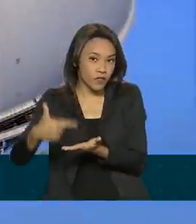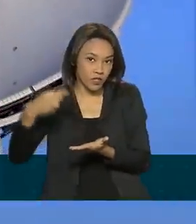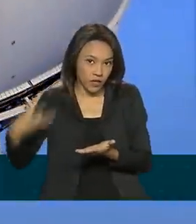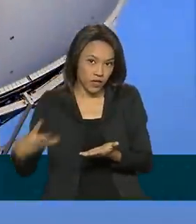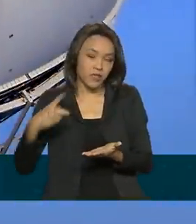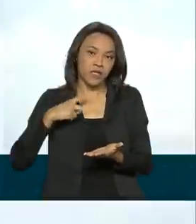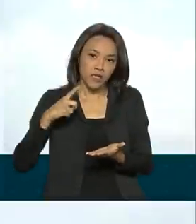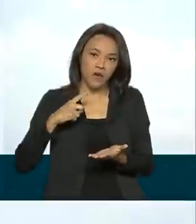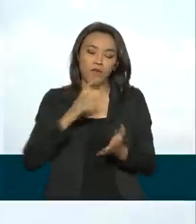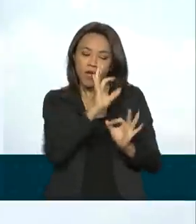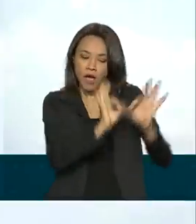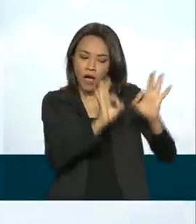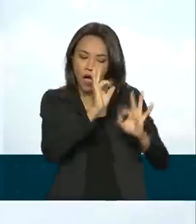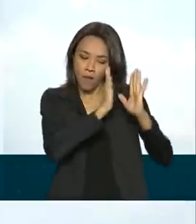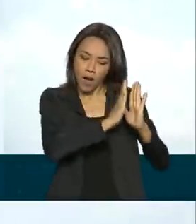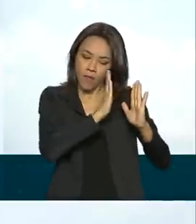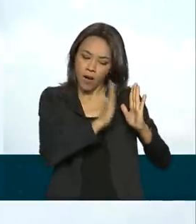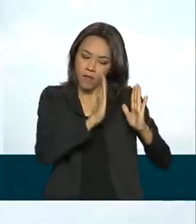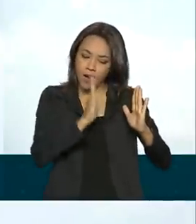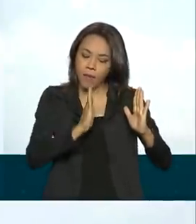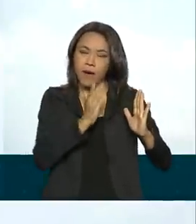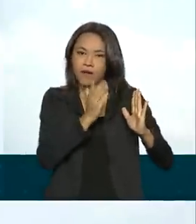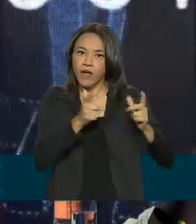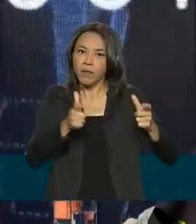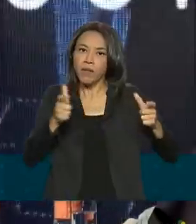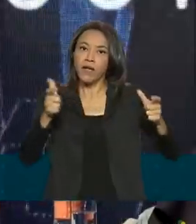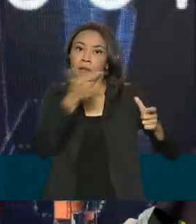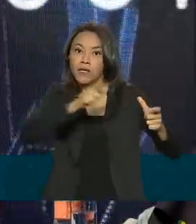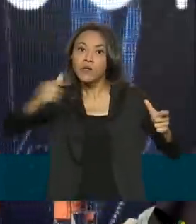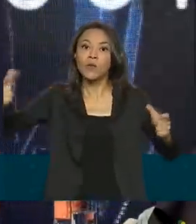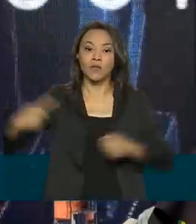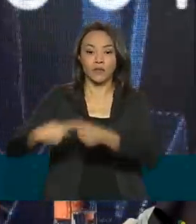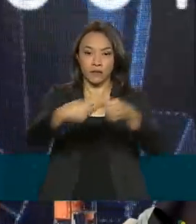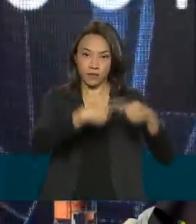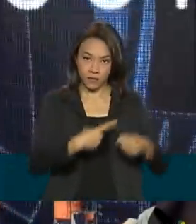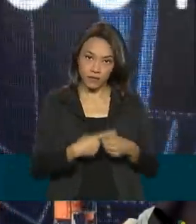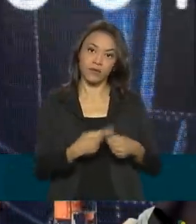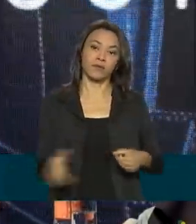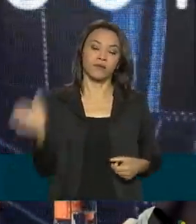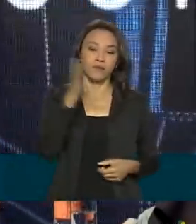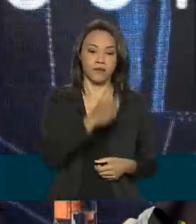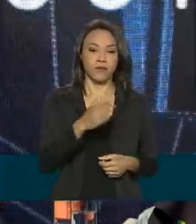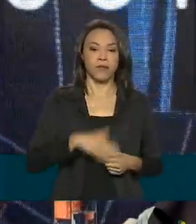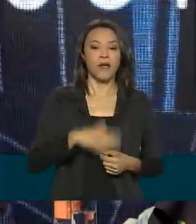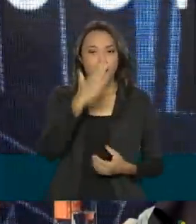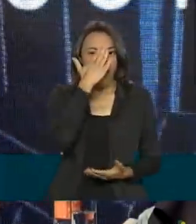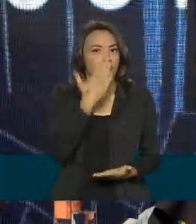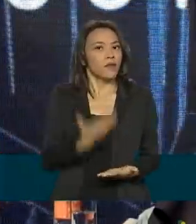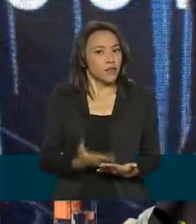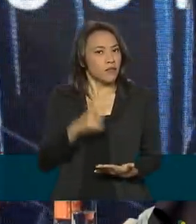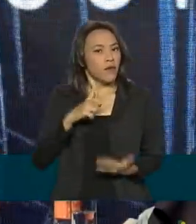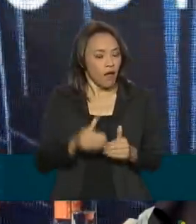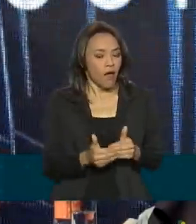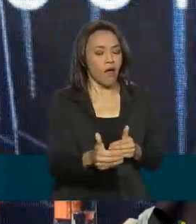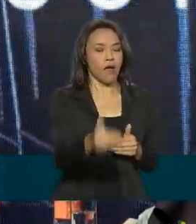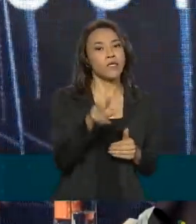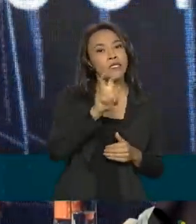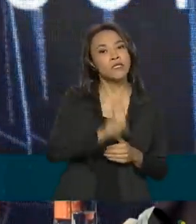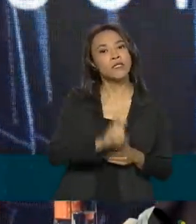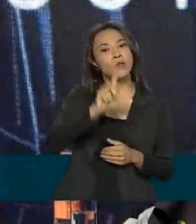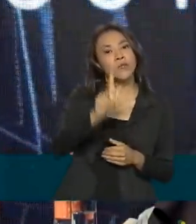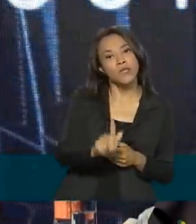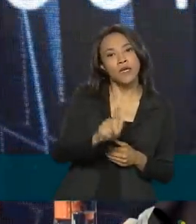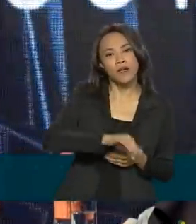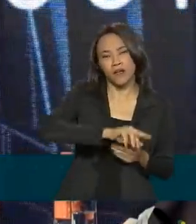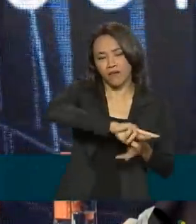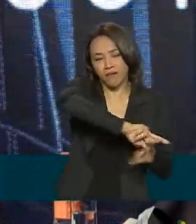a cobertura se estenderá às demais cidades. Acredito que nós teremos o 5G coberto aí em várias